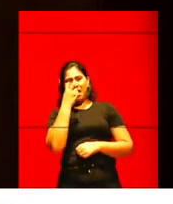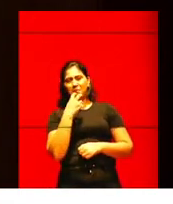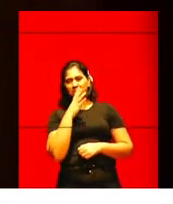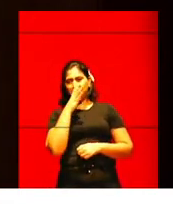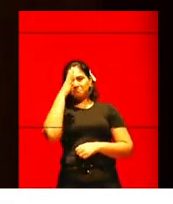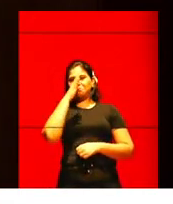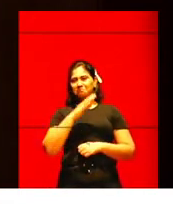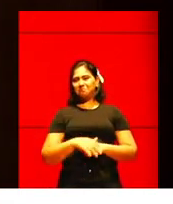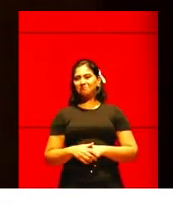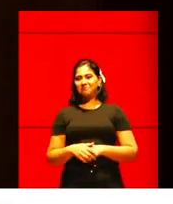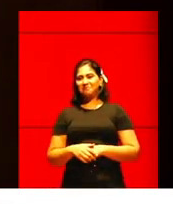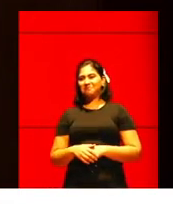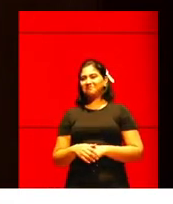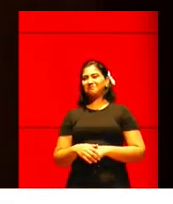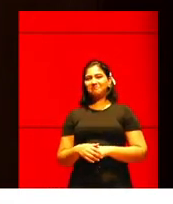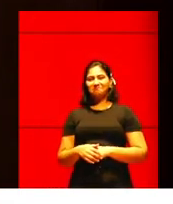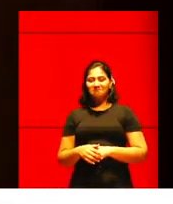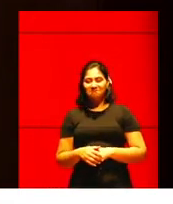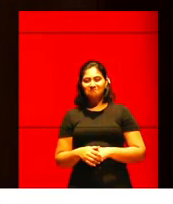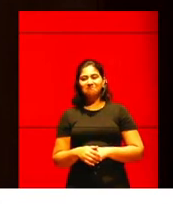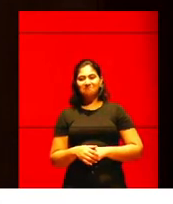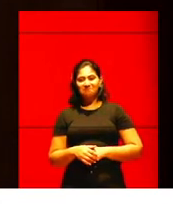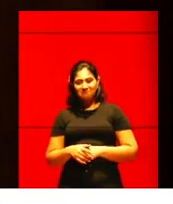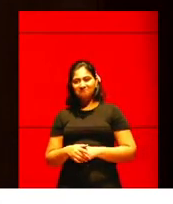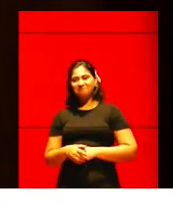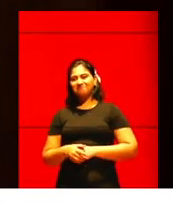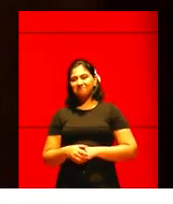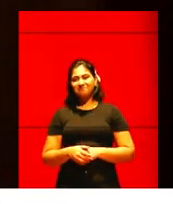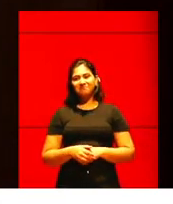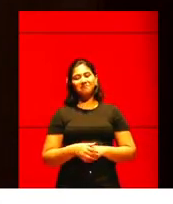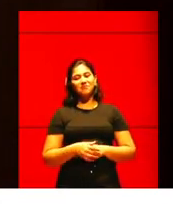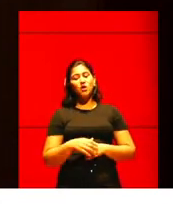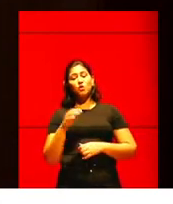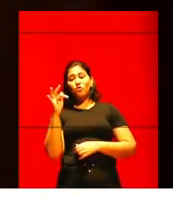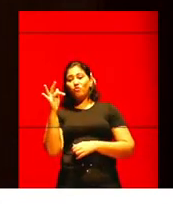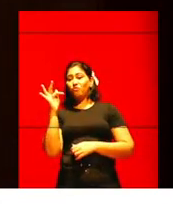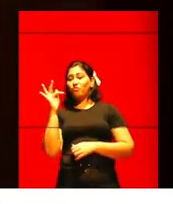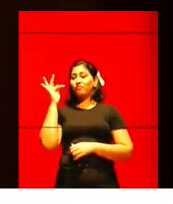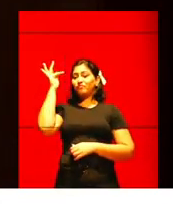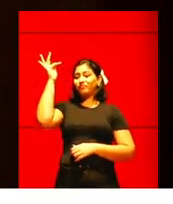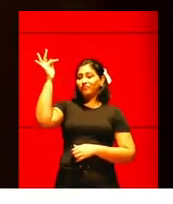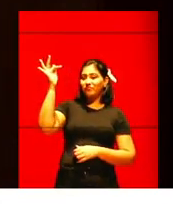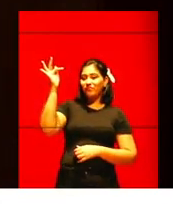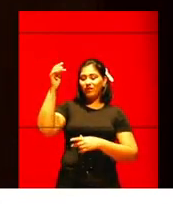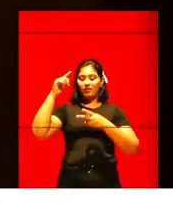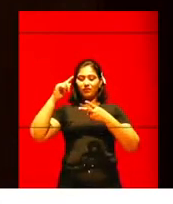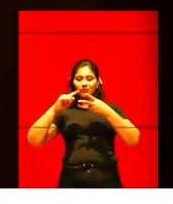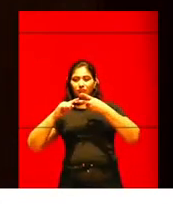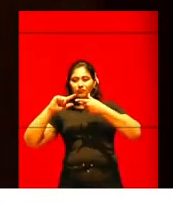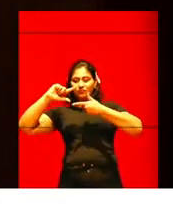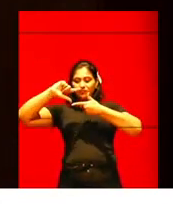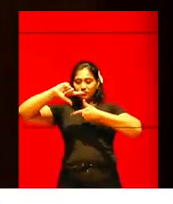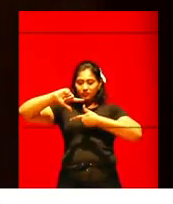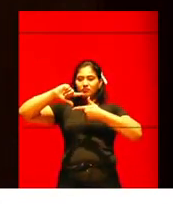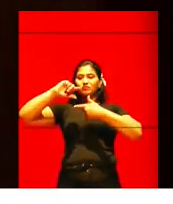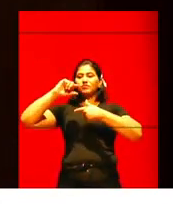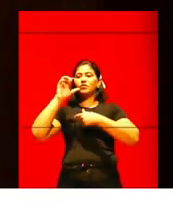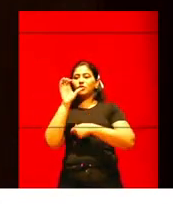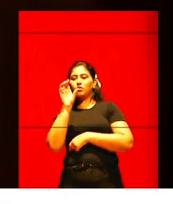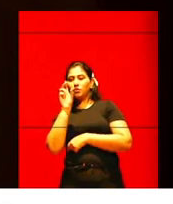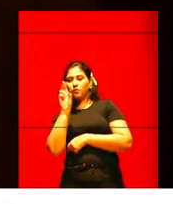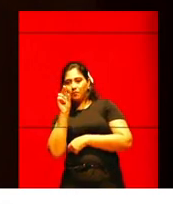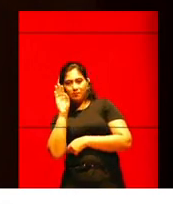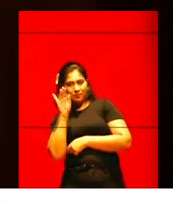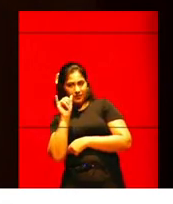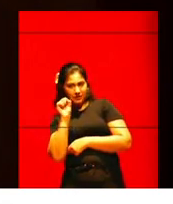Qual tu gosta? Ele manda o... Mas olha só, futurismo, cubismo, dadaísmo,